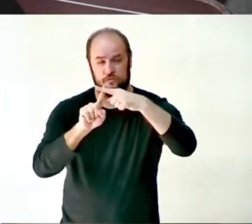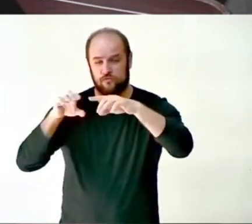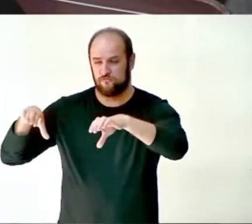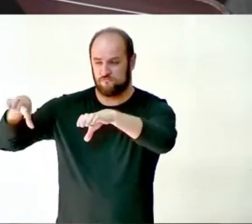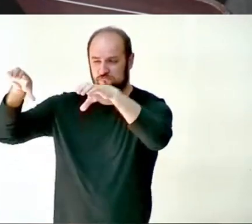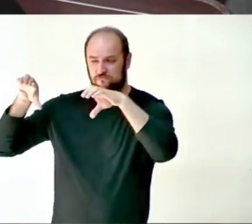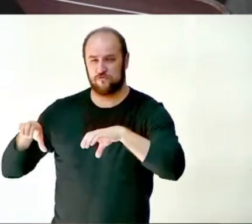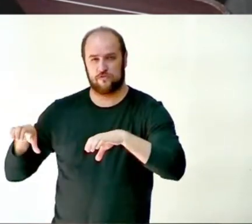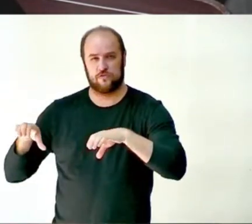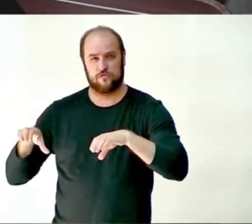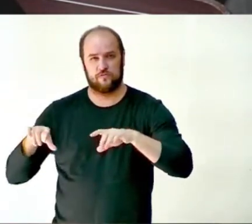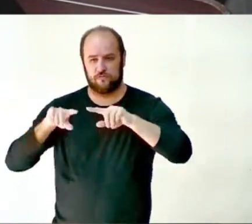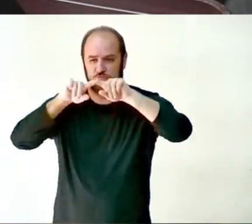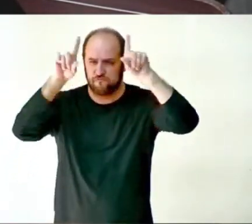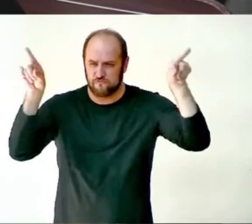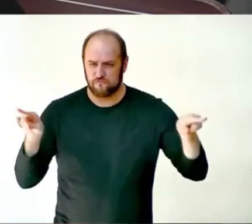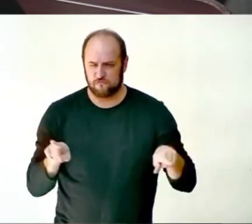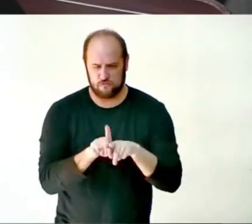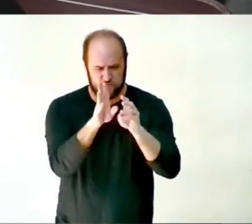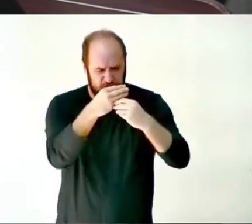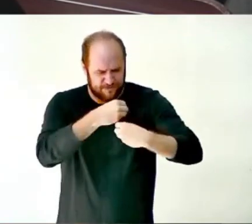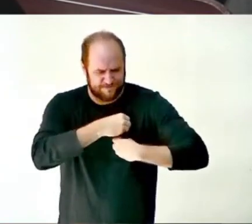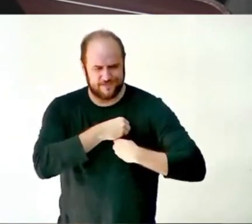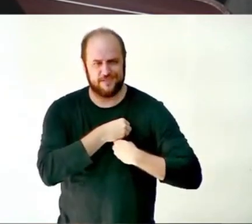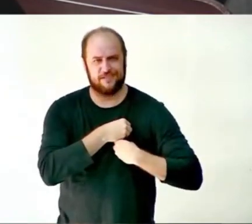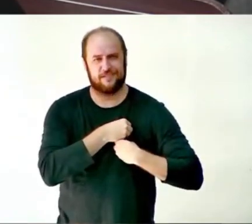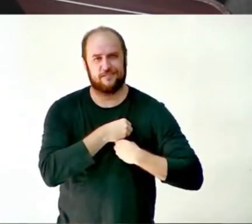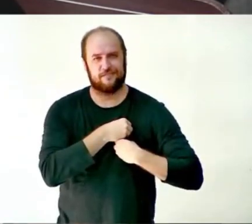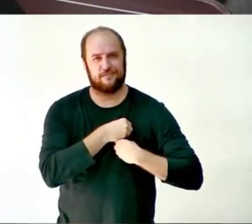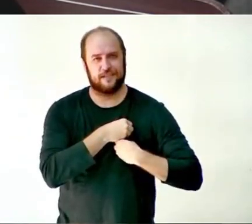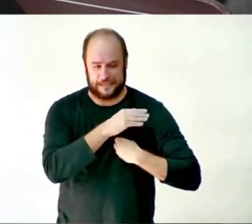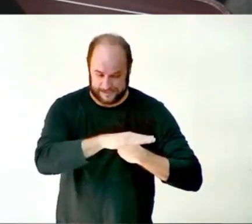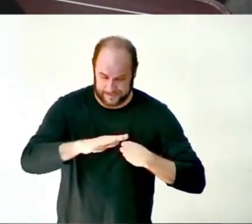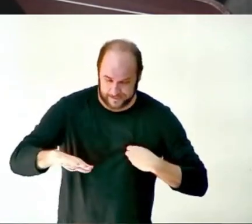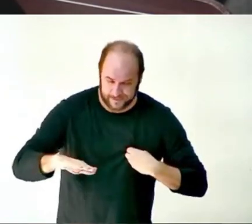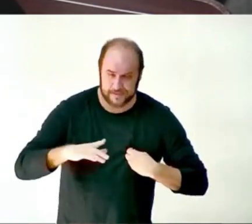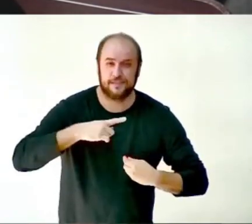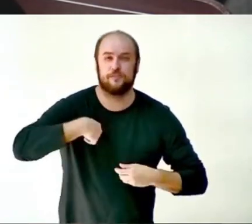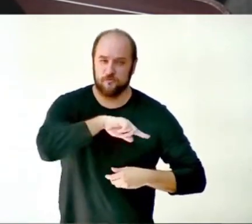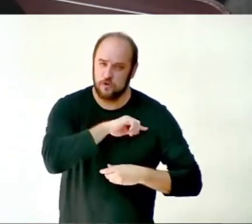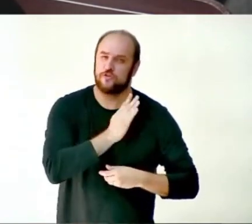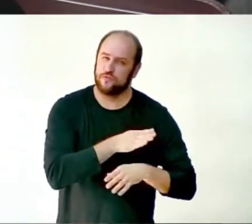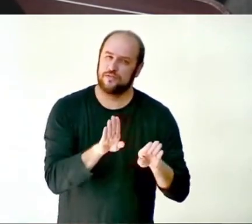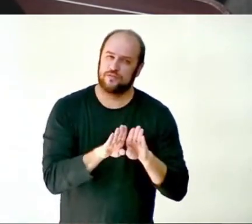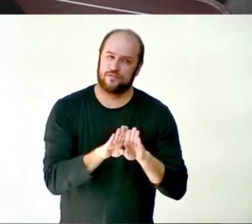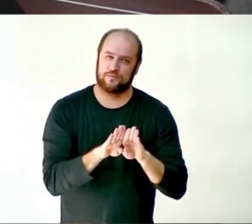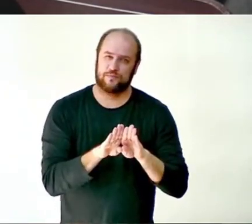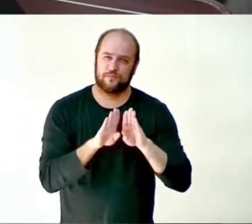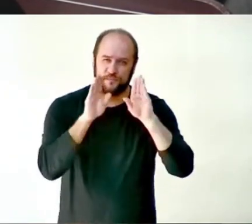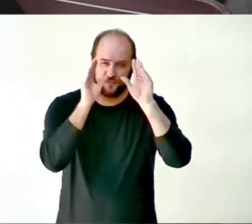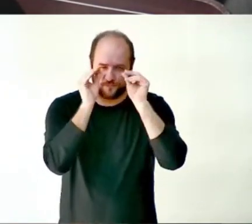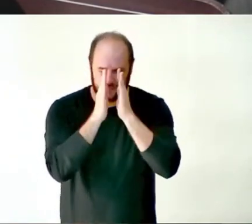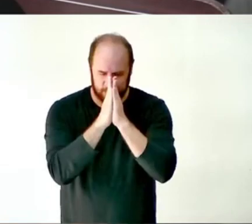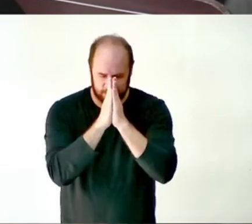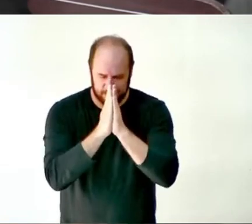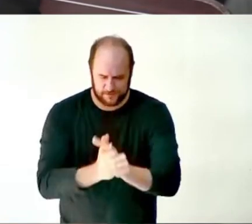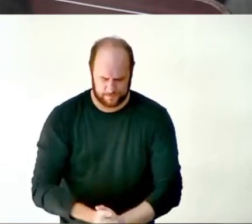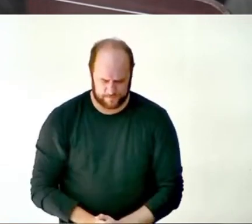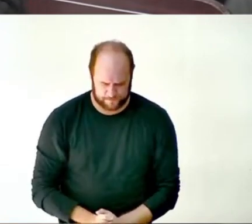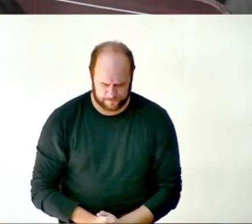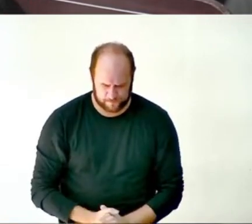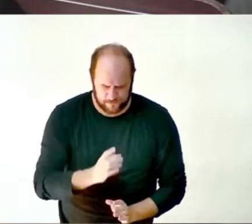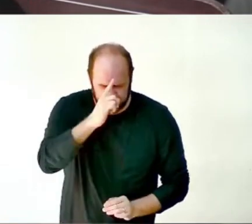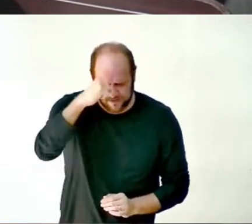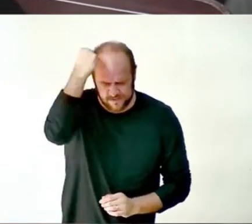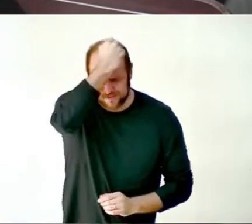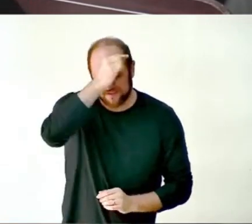dele, no coração delas e nosso. Feche seus olhos, vamos orar. Santo e